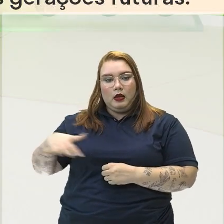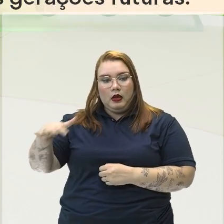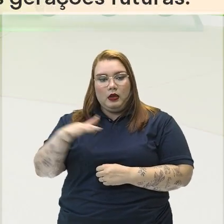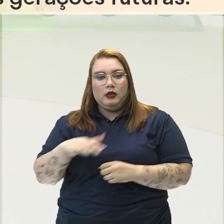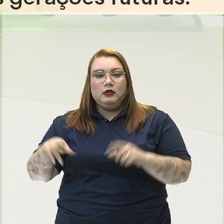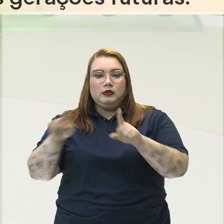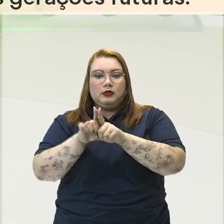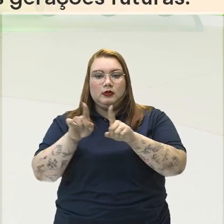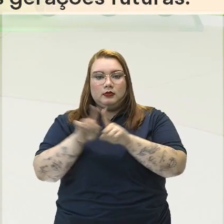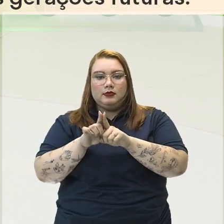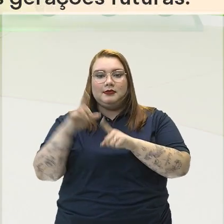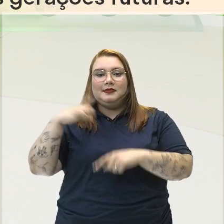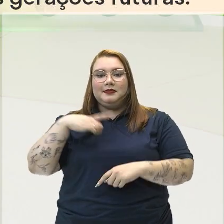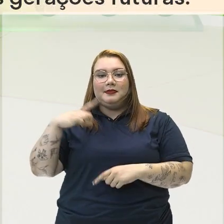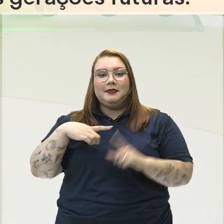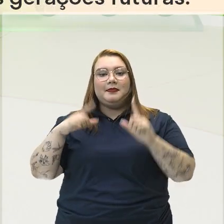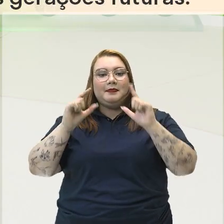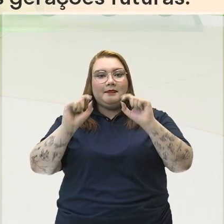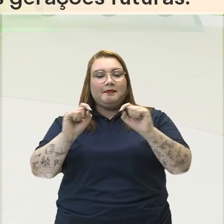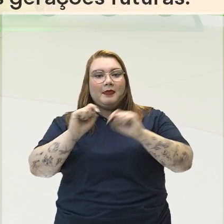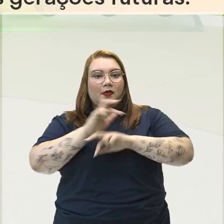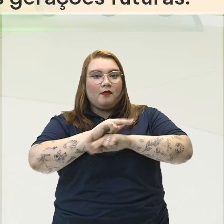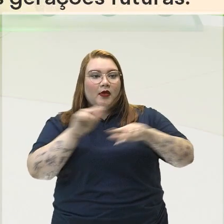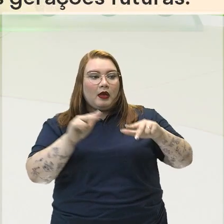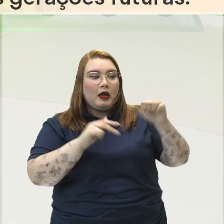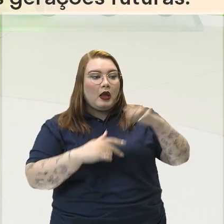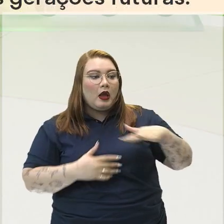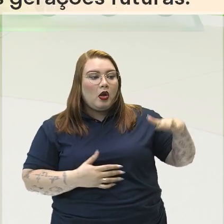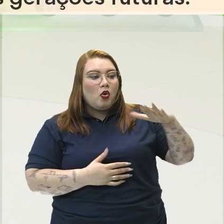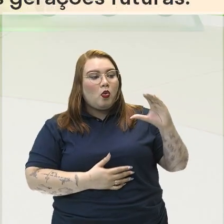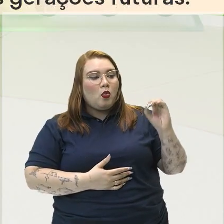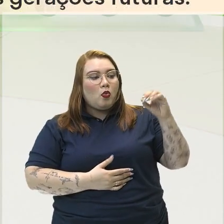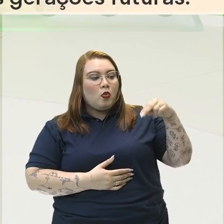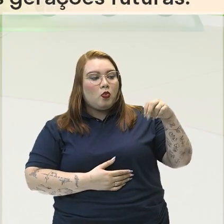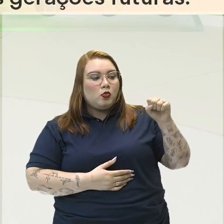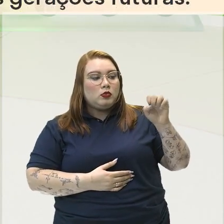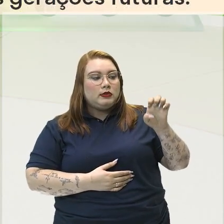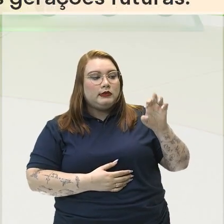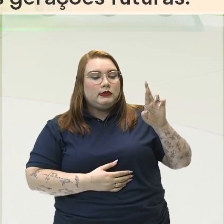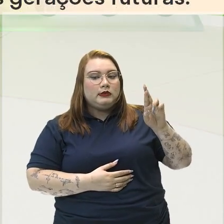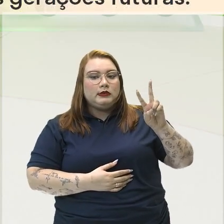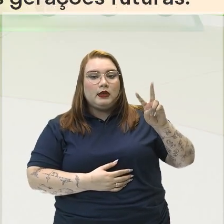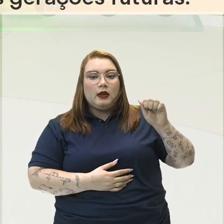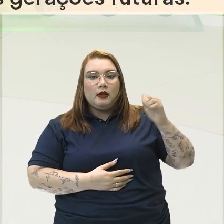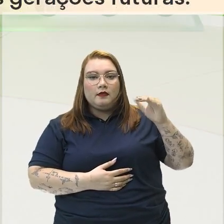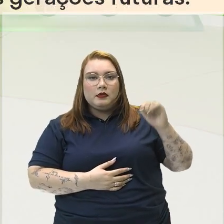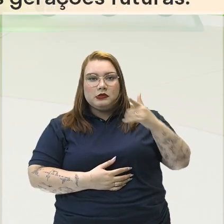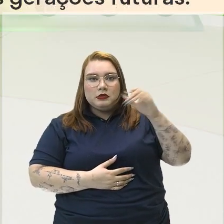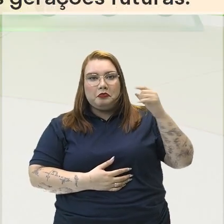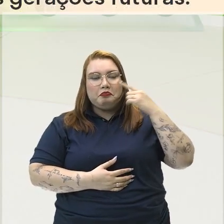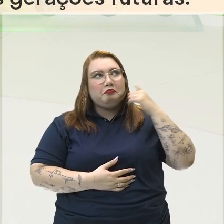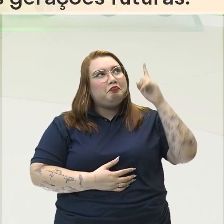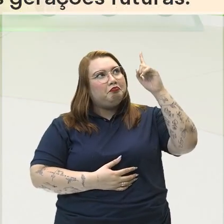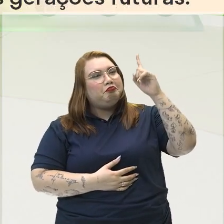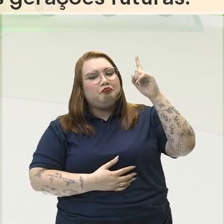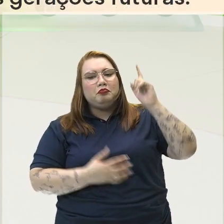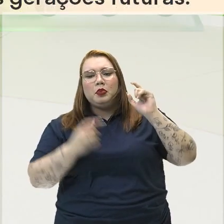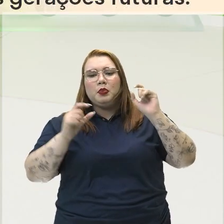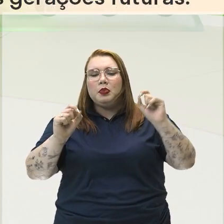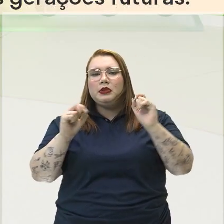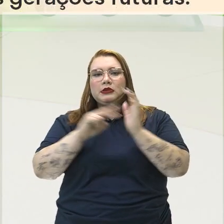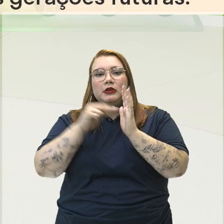também aqui, ó, desse lado, diferentes áreas de conservação, que vocês também conseguem identificar ali em